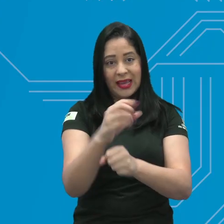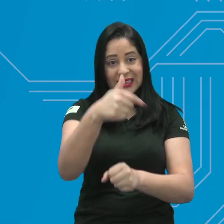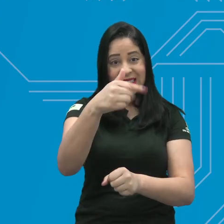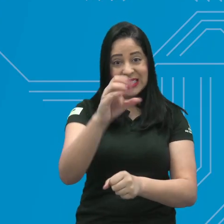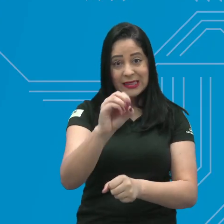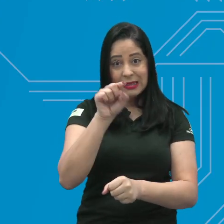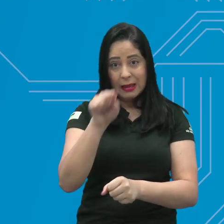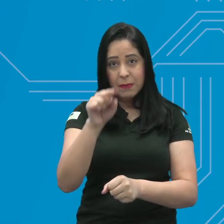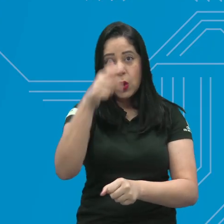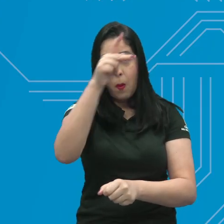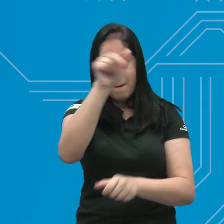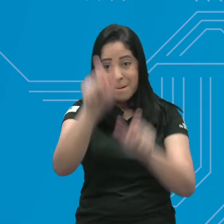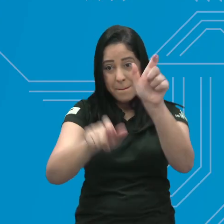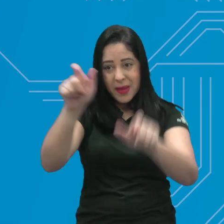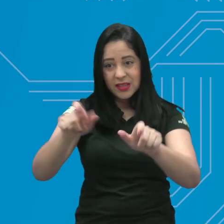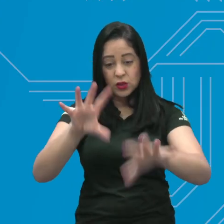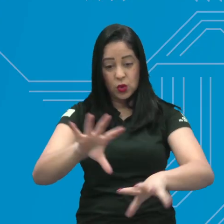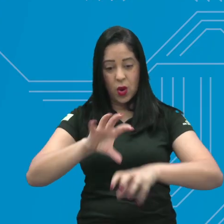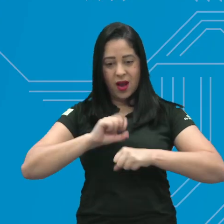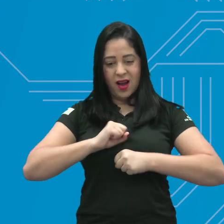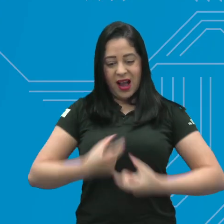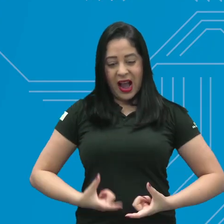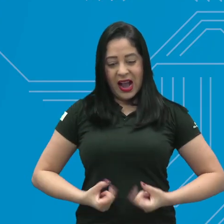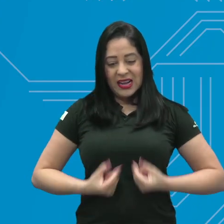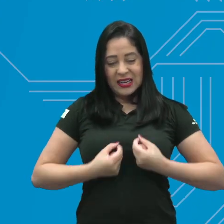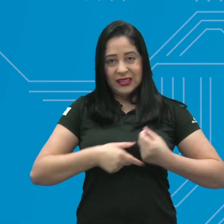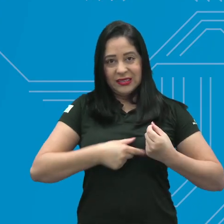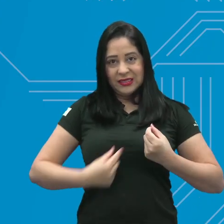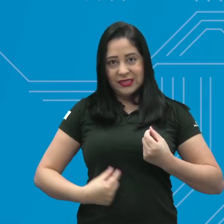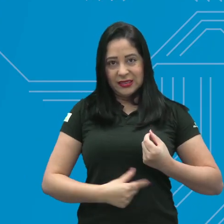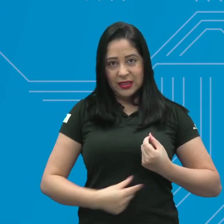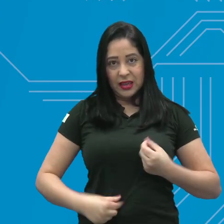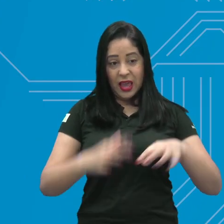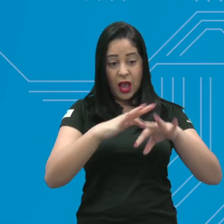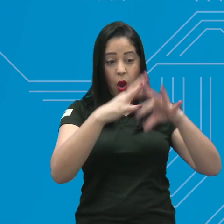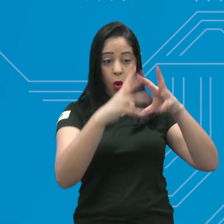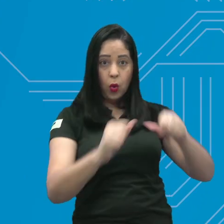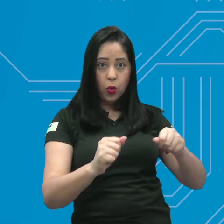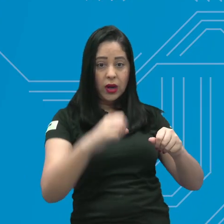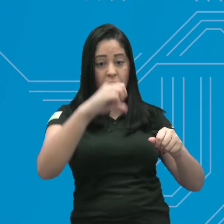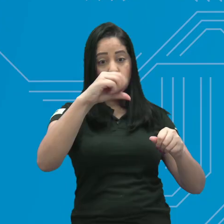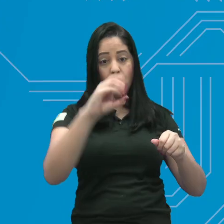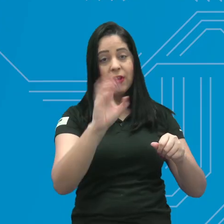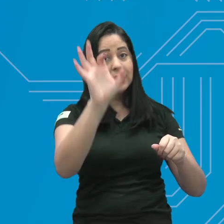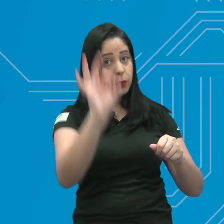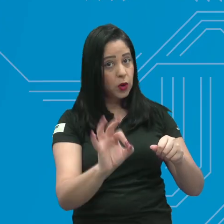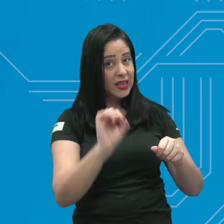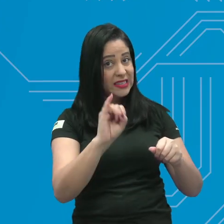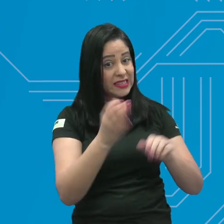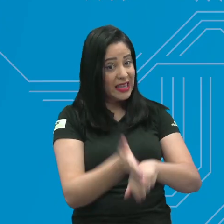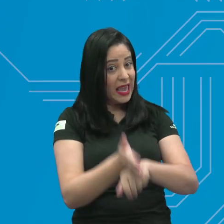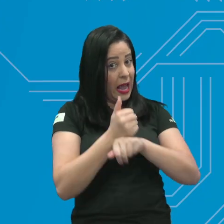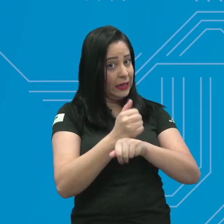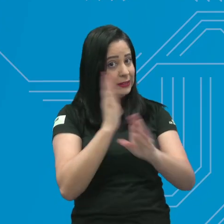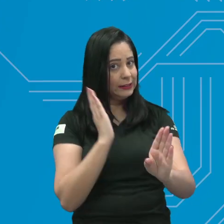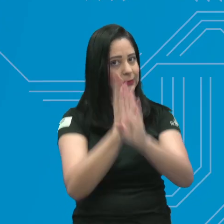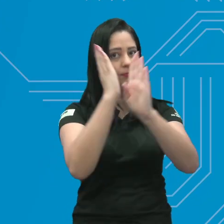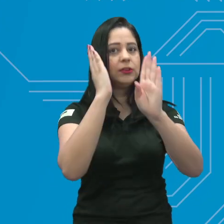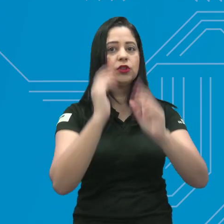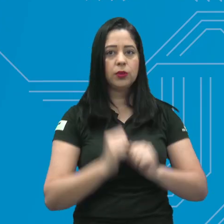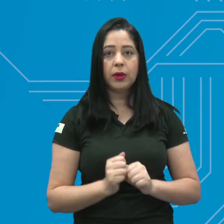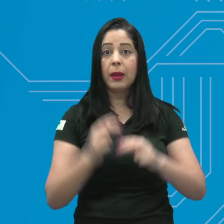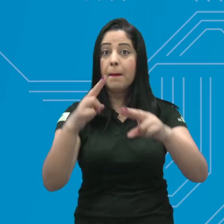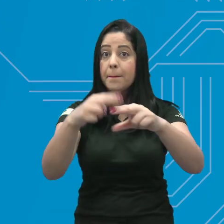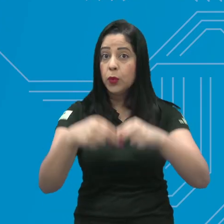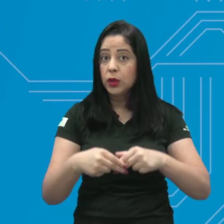novos casos da doença devem ser registrados por ano, e a chance de cura chega a 90% quando descoberta no